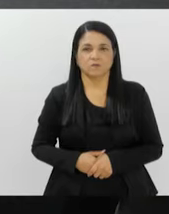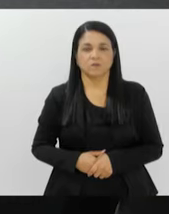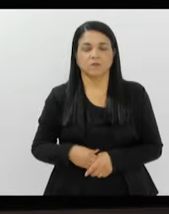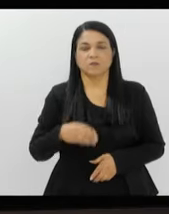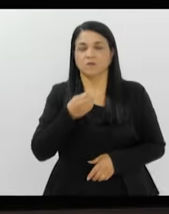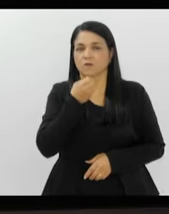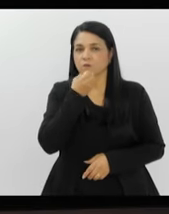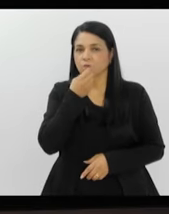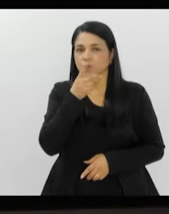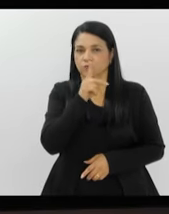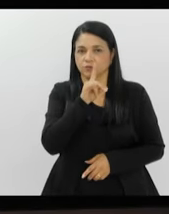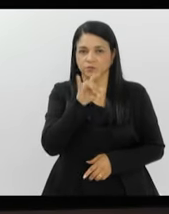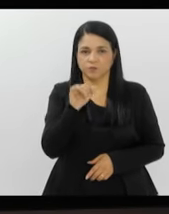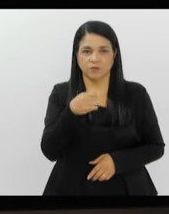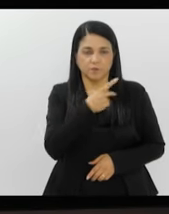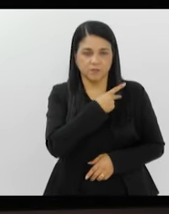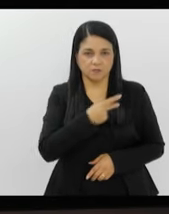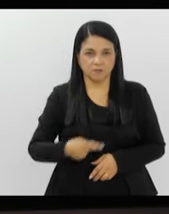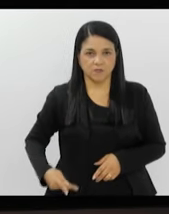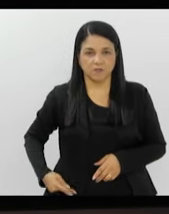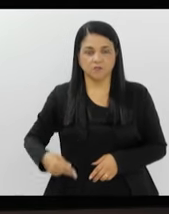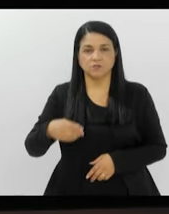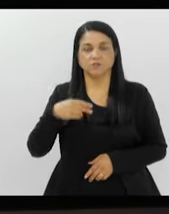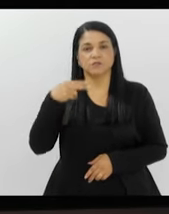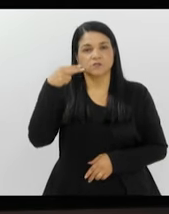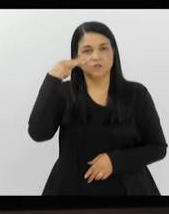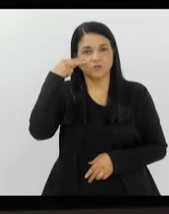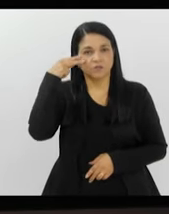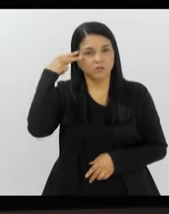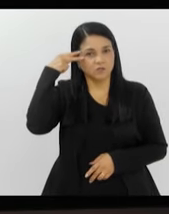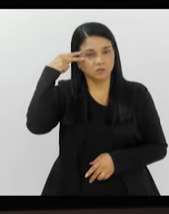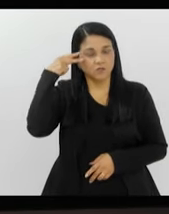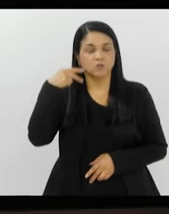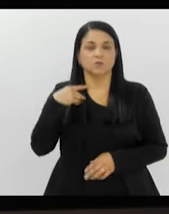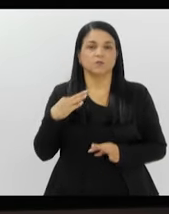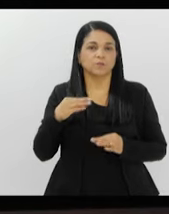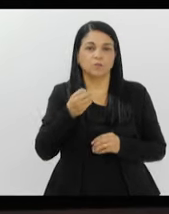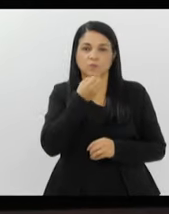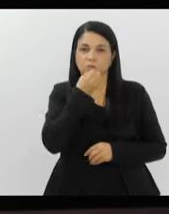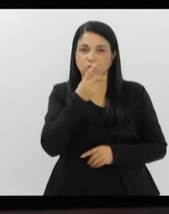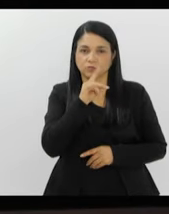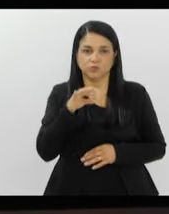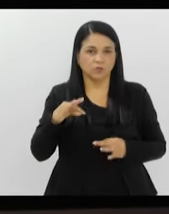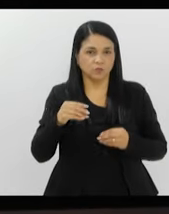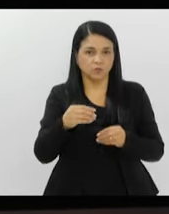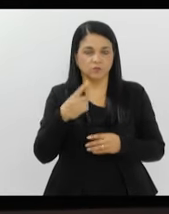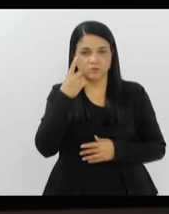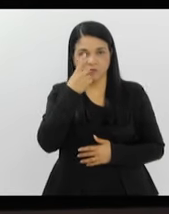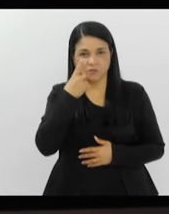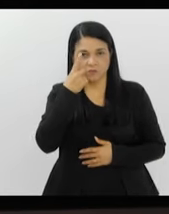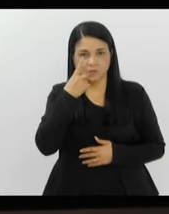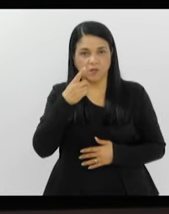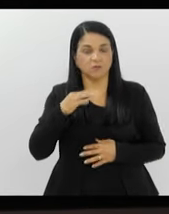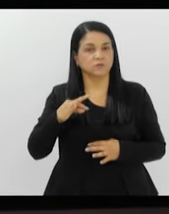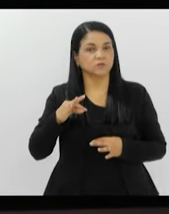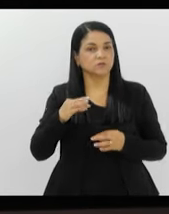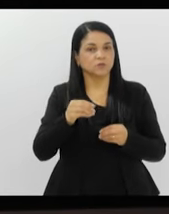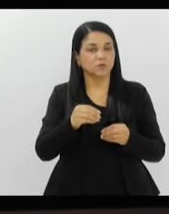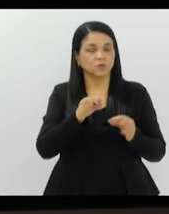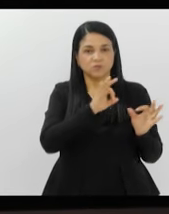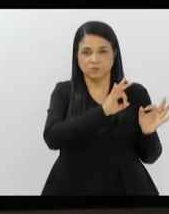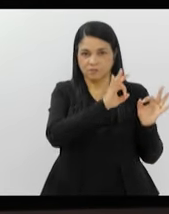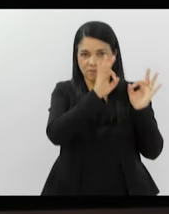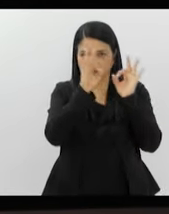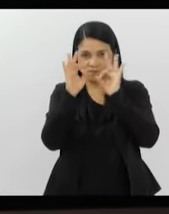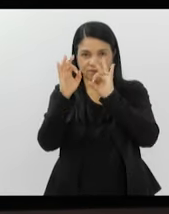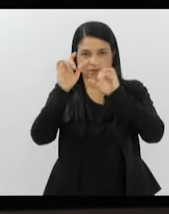Bom dia senhora Presidente tia Ju Bom dia nobres e amigos deputados Bom dia a todos aqueles que nos acompanham